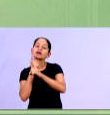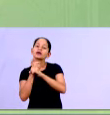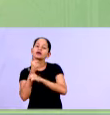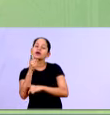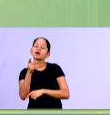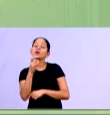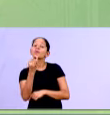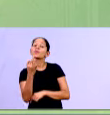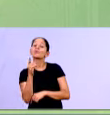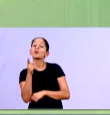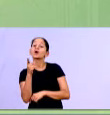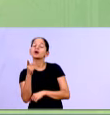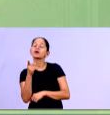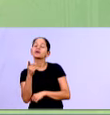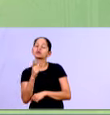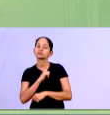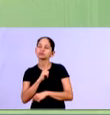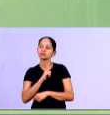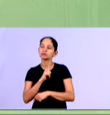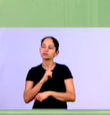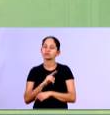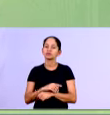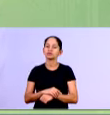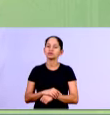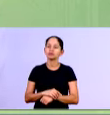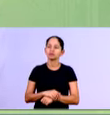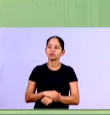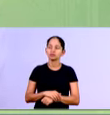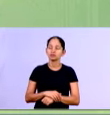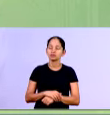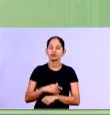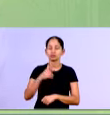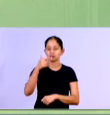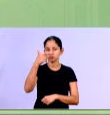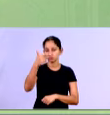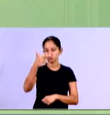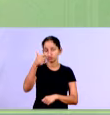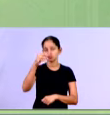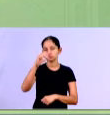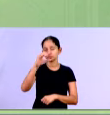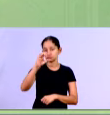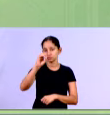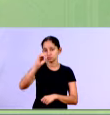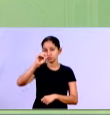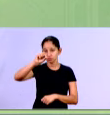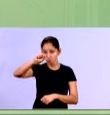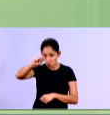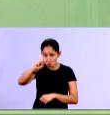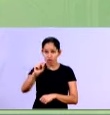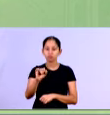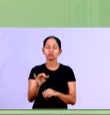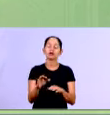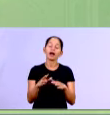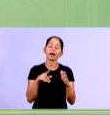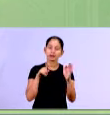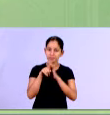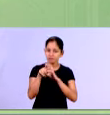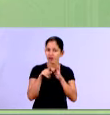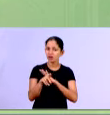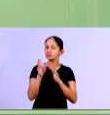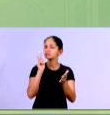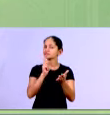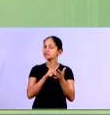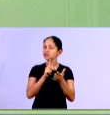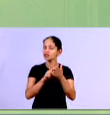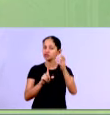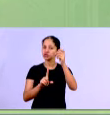27 de julho. 27 de julho aqui, 208. Então, se eu quero saber assim, quantos dias realmente